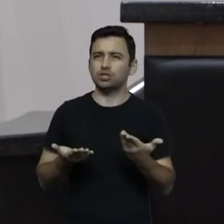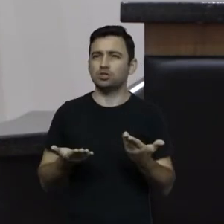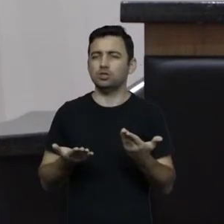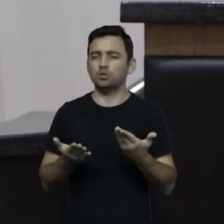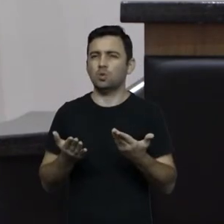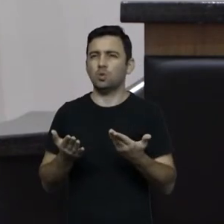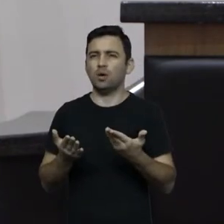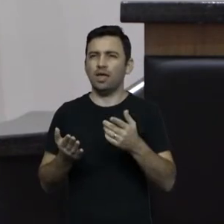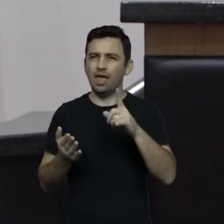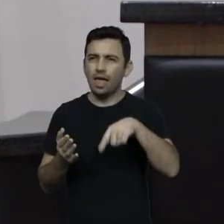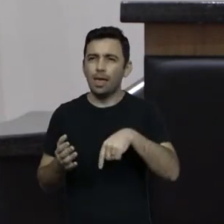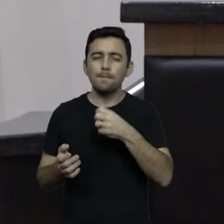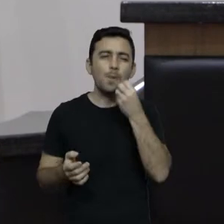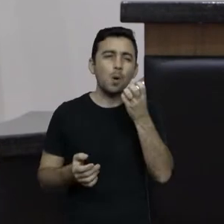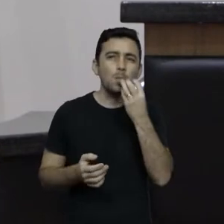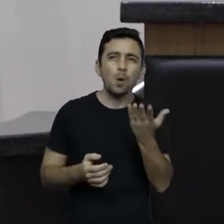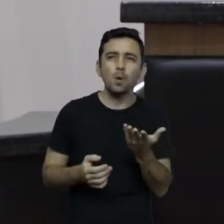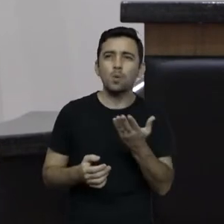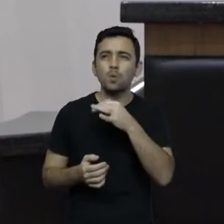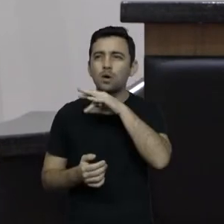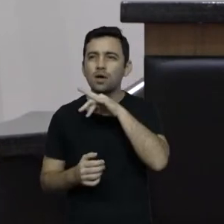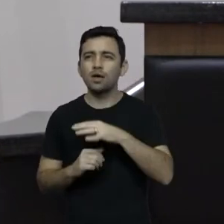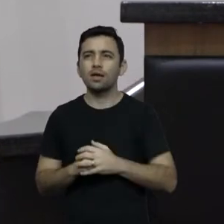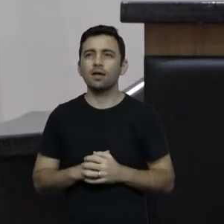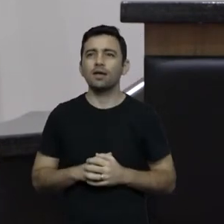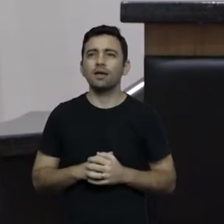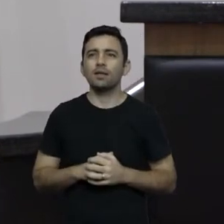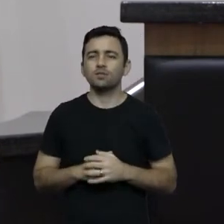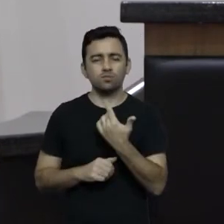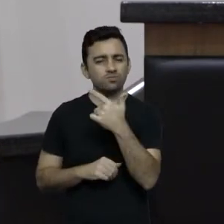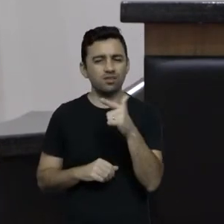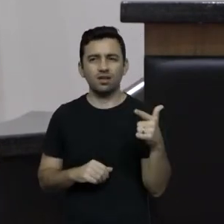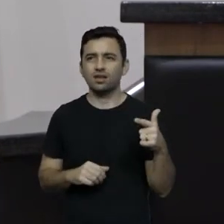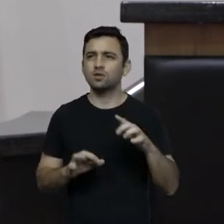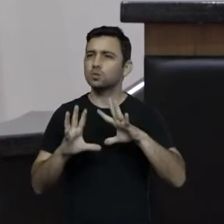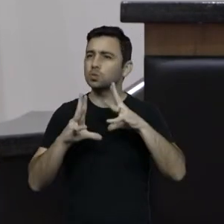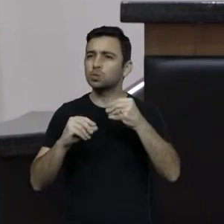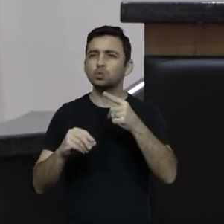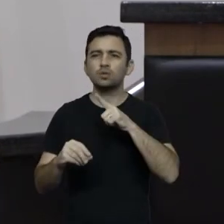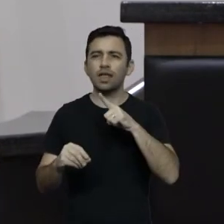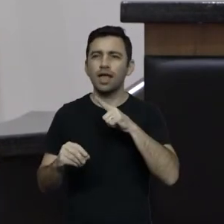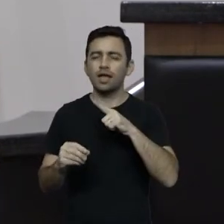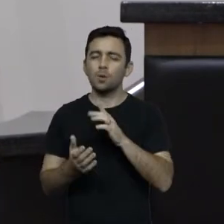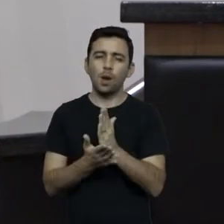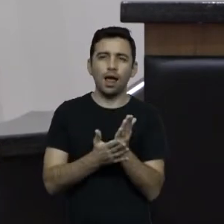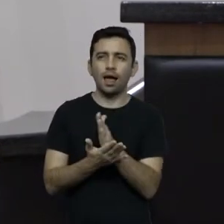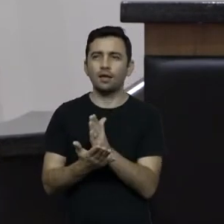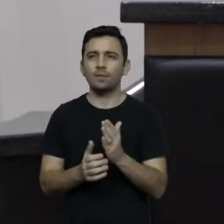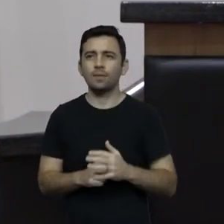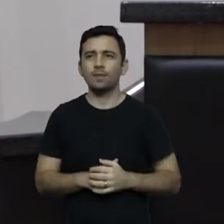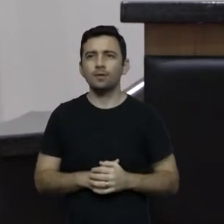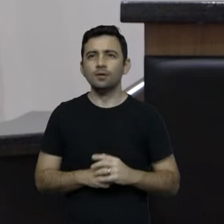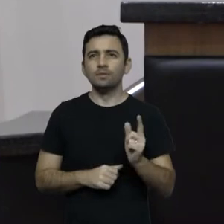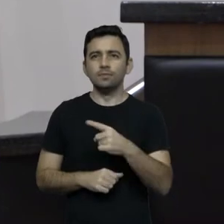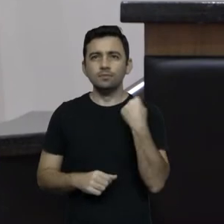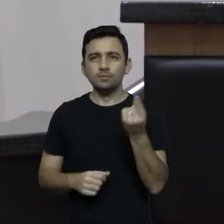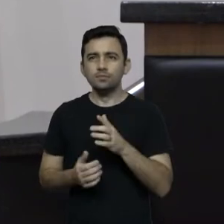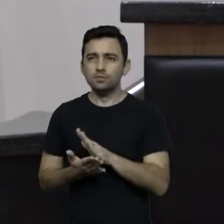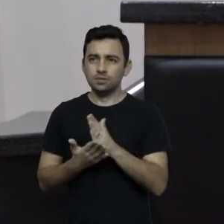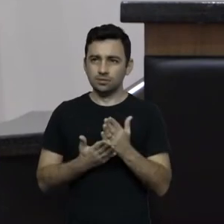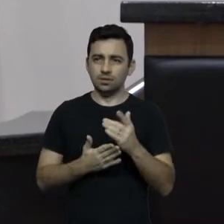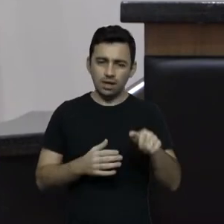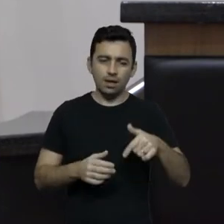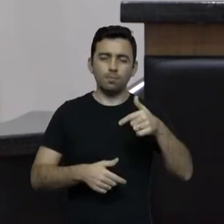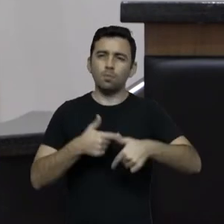na invadido e negocinho tá todo mundo aqui tem um lado bom e nós estamos do lado do